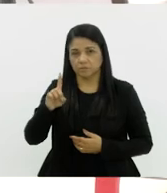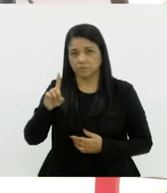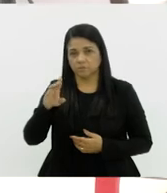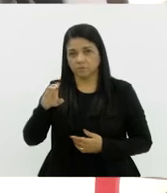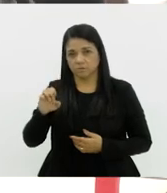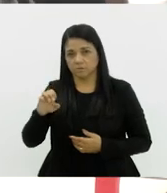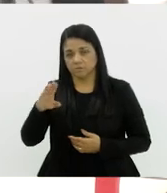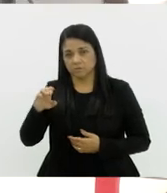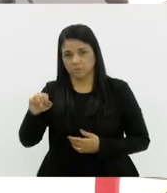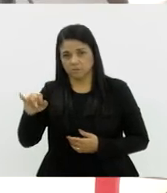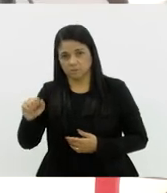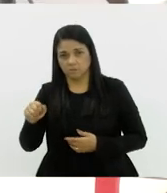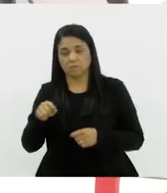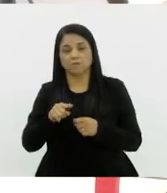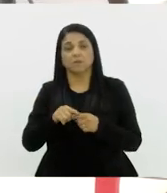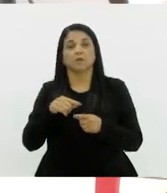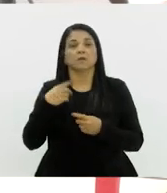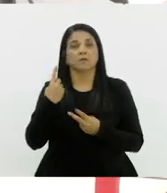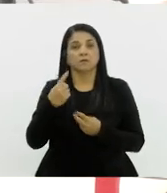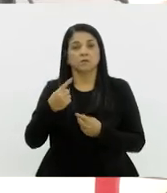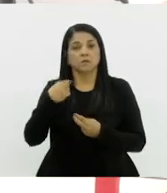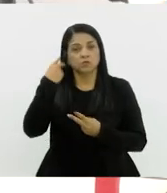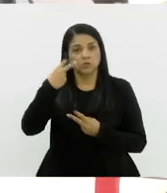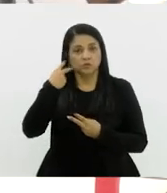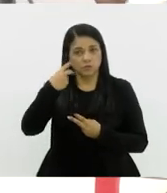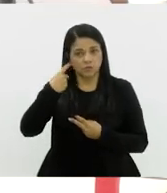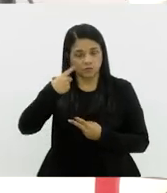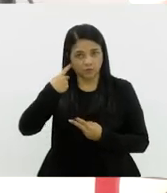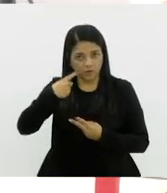o doutor advogado, aqui representando